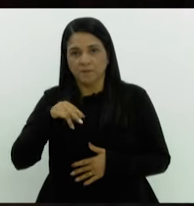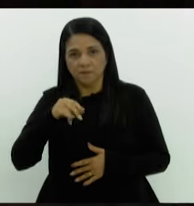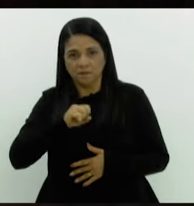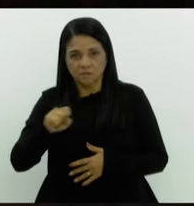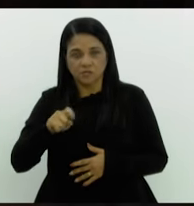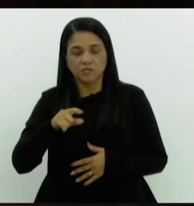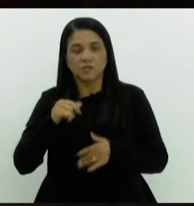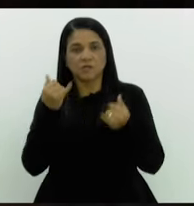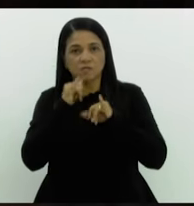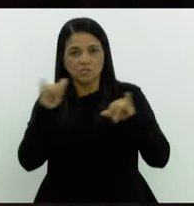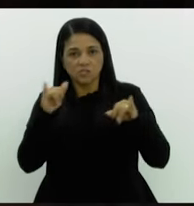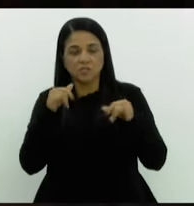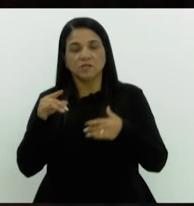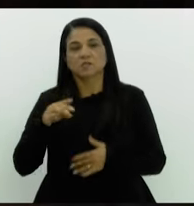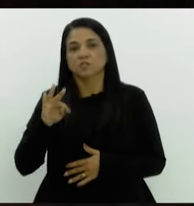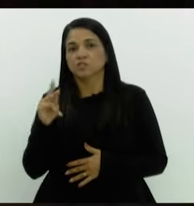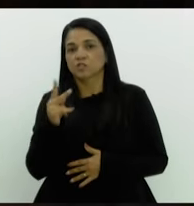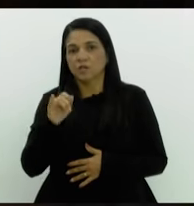André Correia.